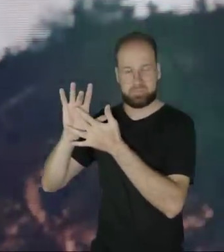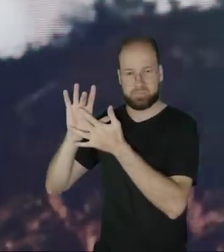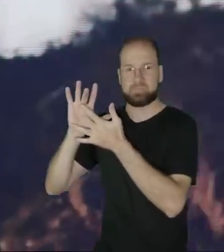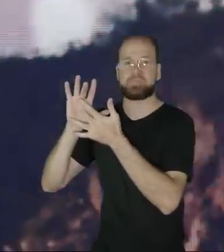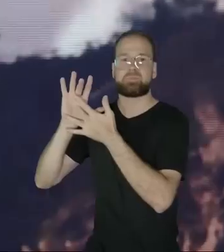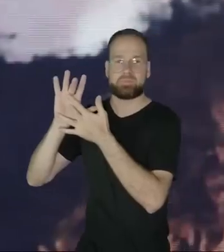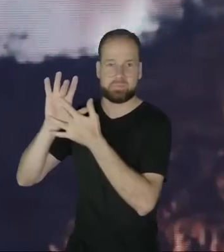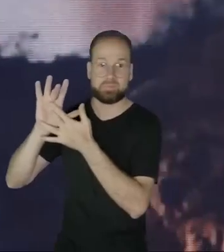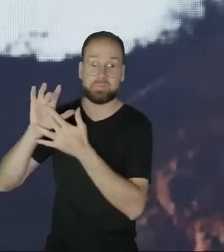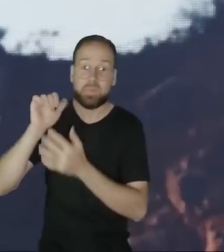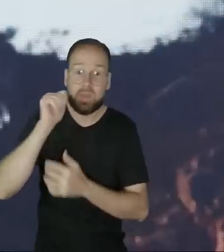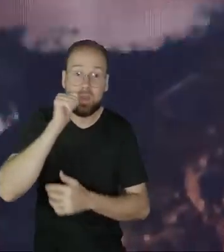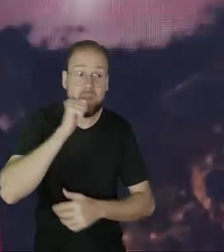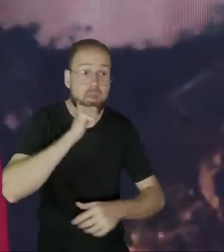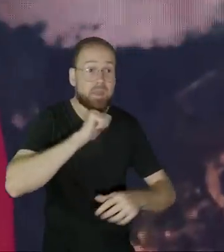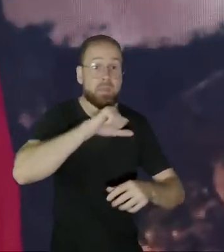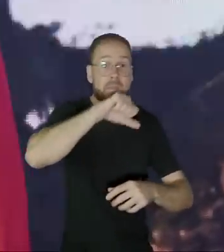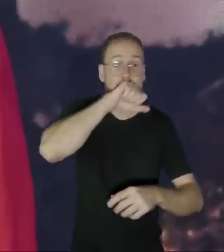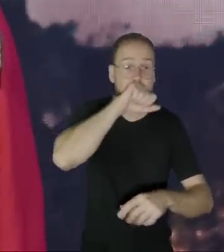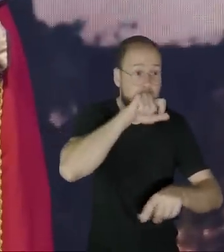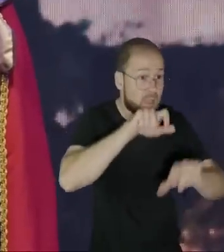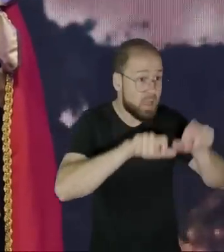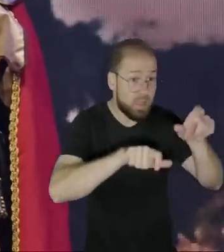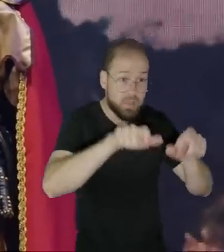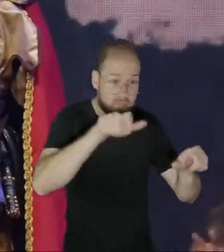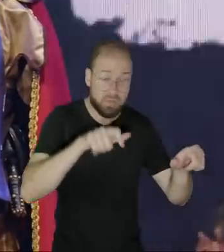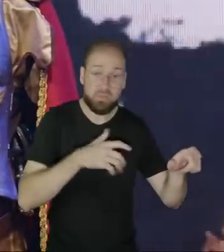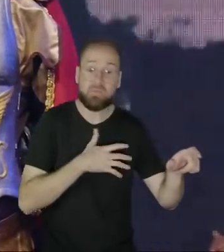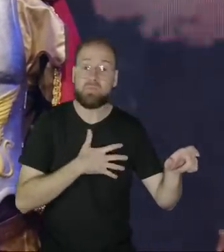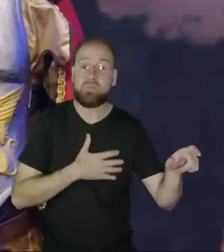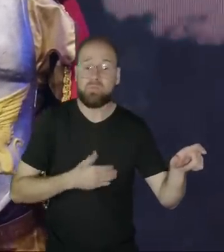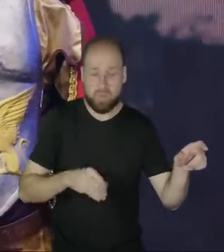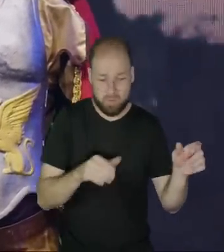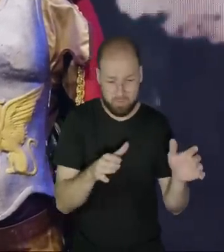aquelas mães que perderam seus filhos